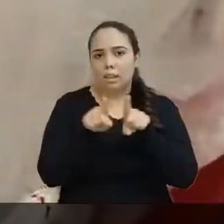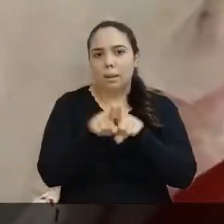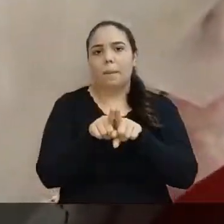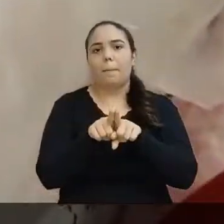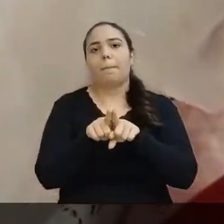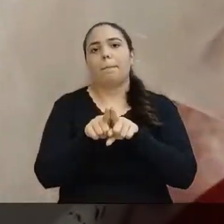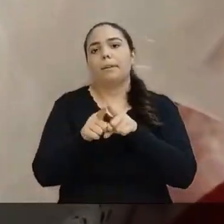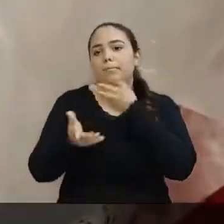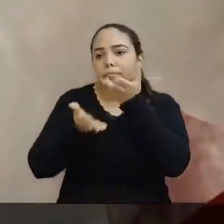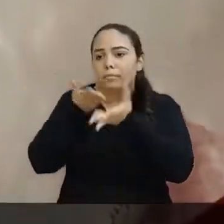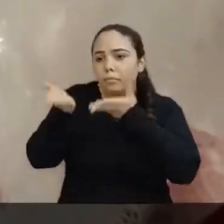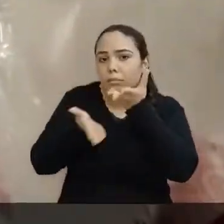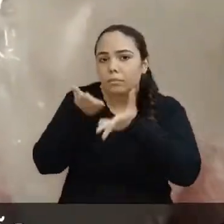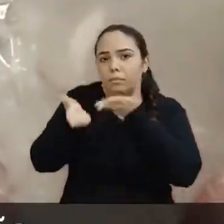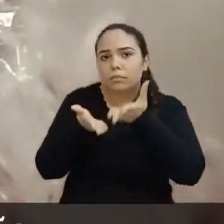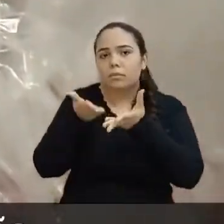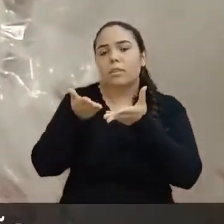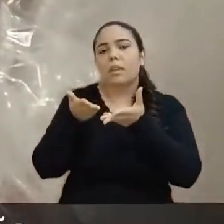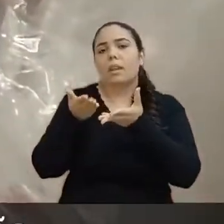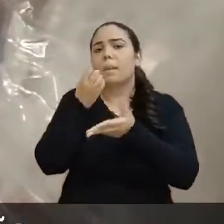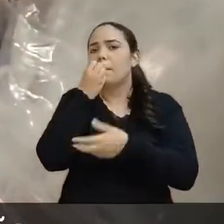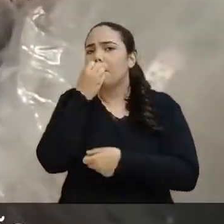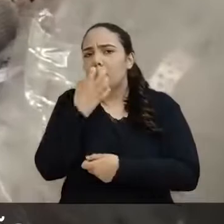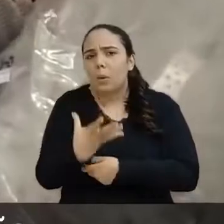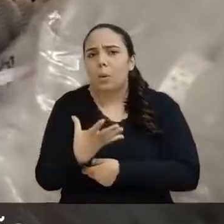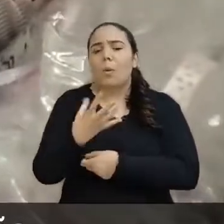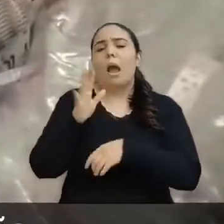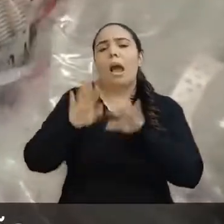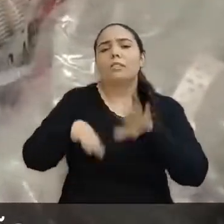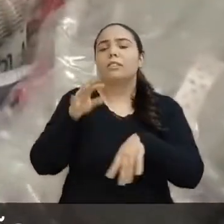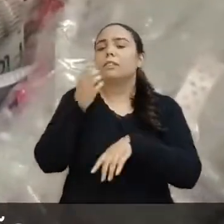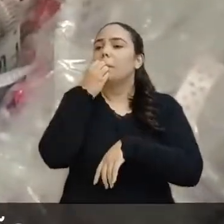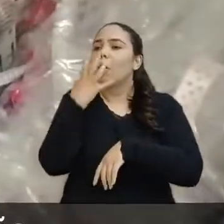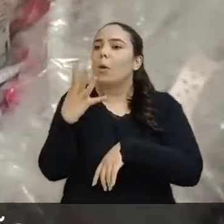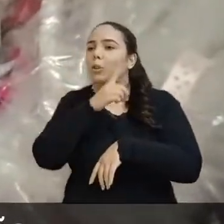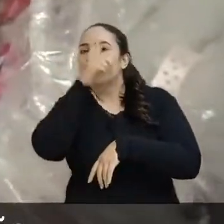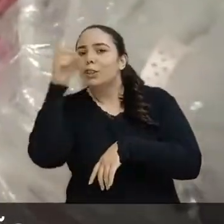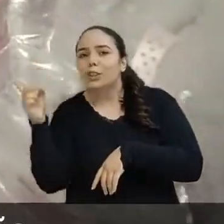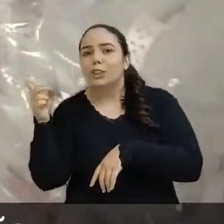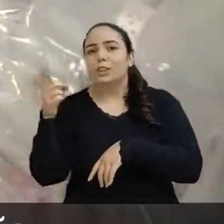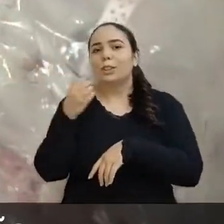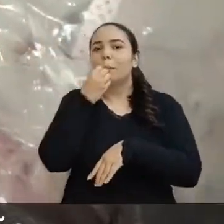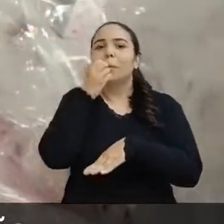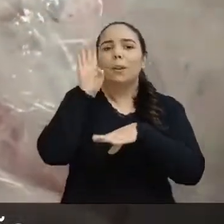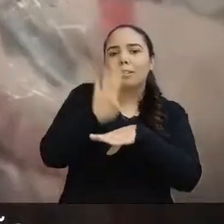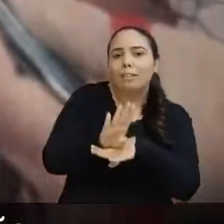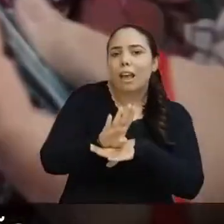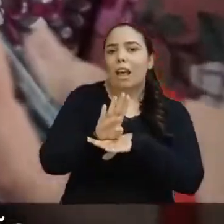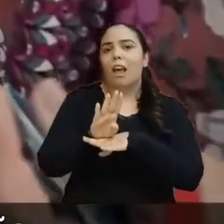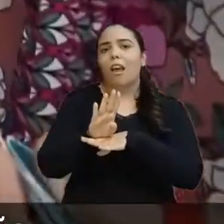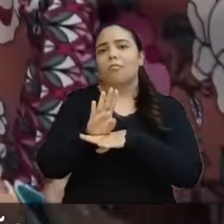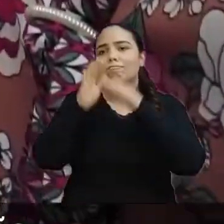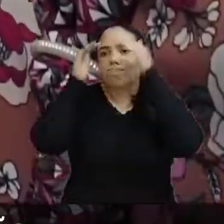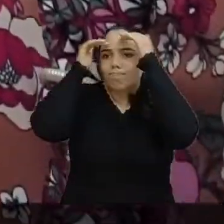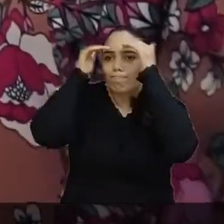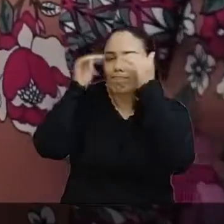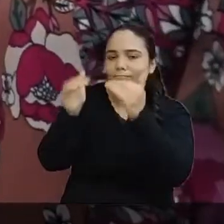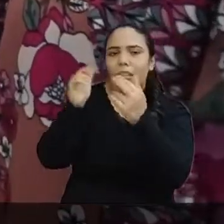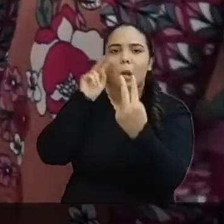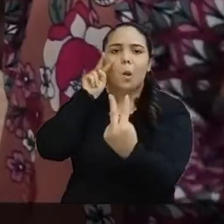E a fazer o acolhimento, só dar um bom dia, uma boa tarde, um pegar na